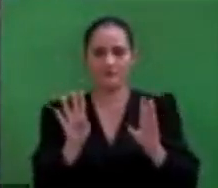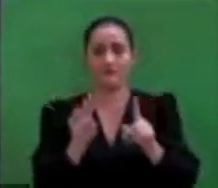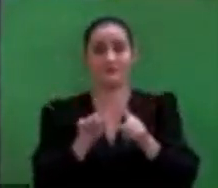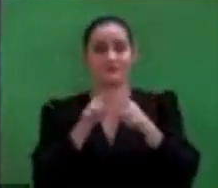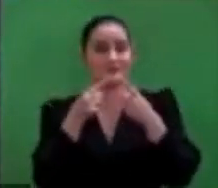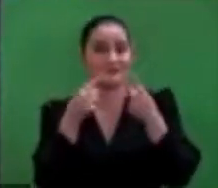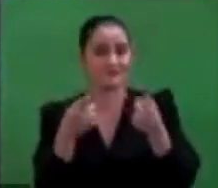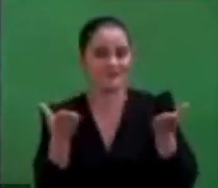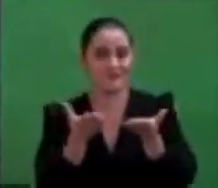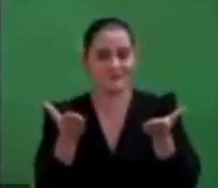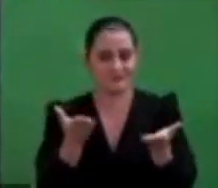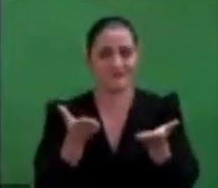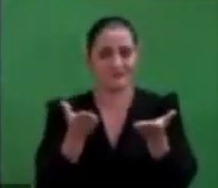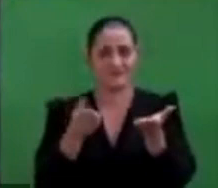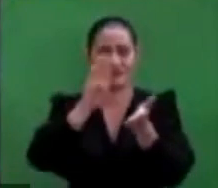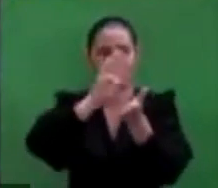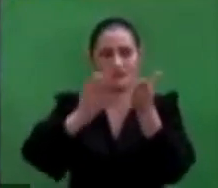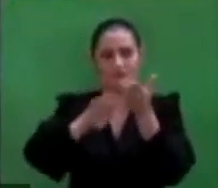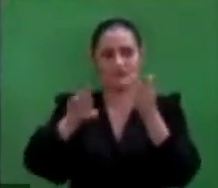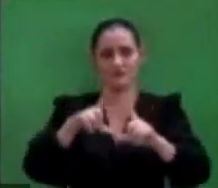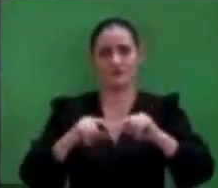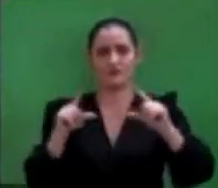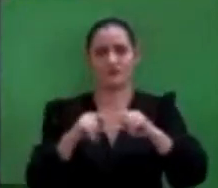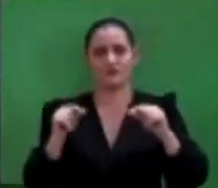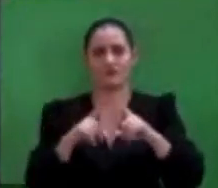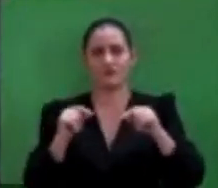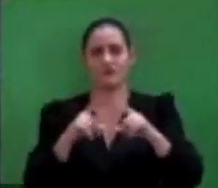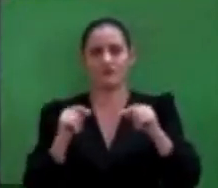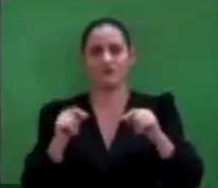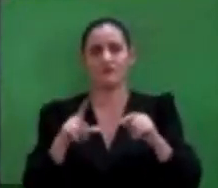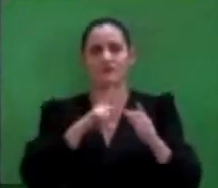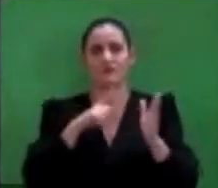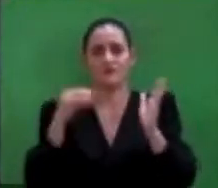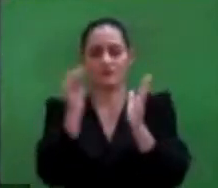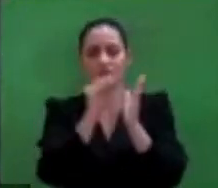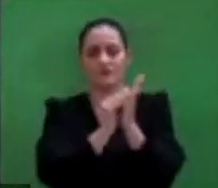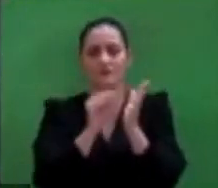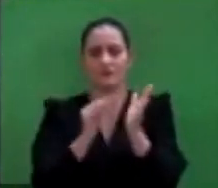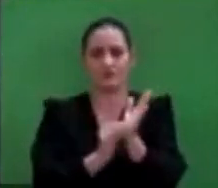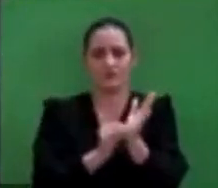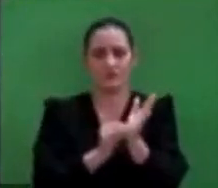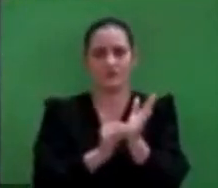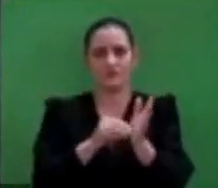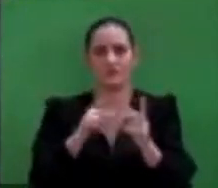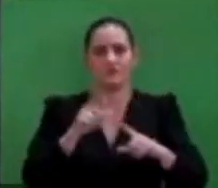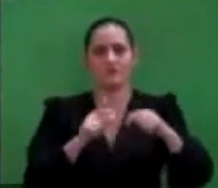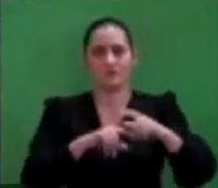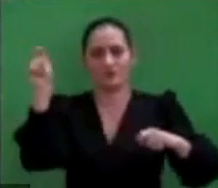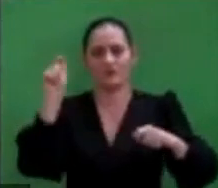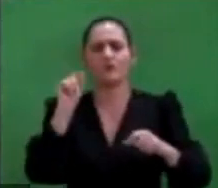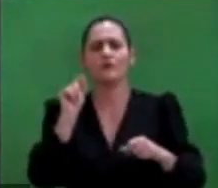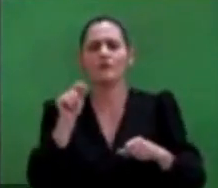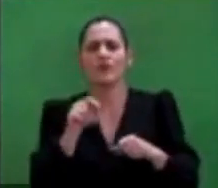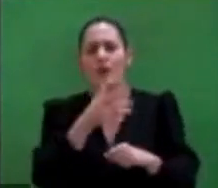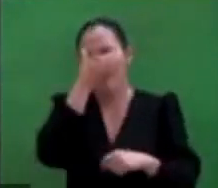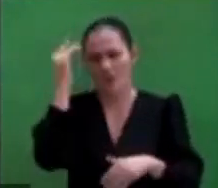Agora tiraram o registro de Brasília. Vai ter o registro de preço do Acre para que marreteiros de obra